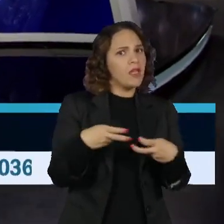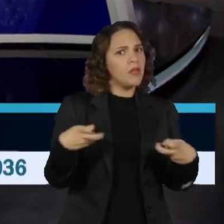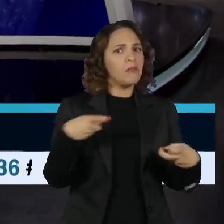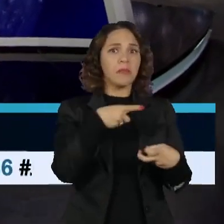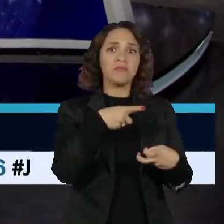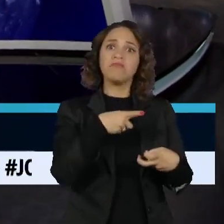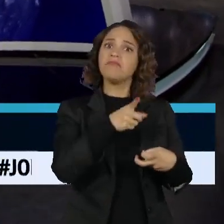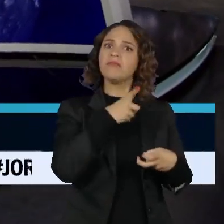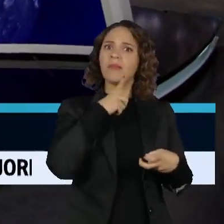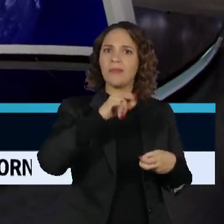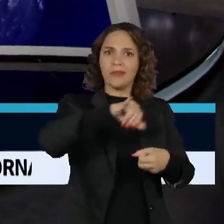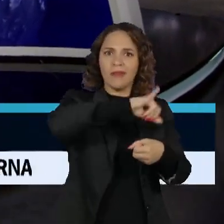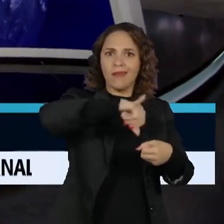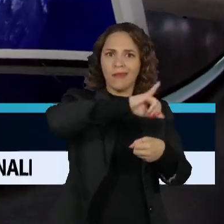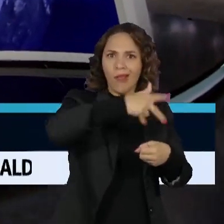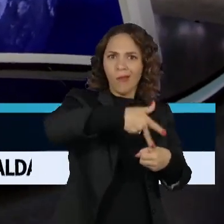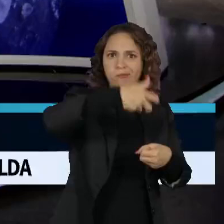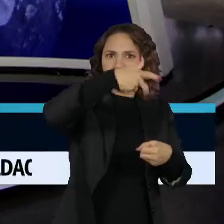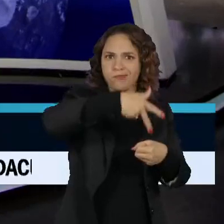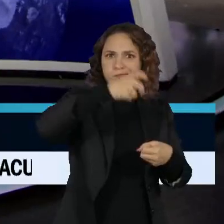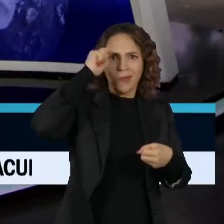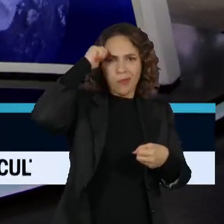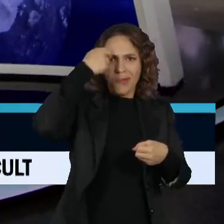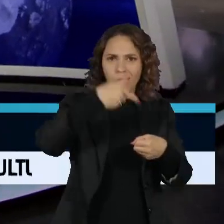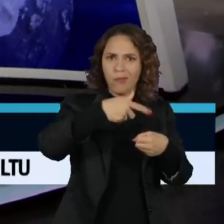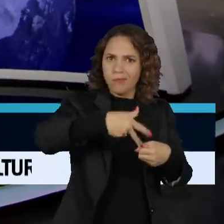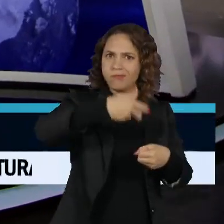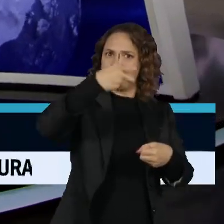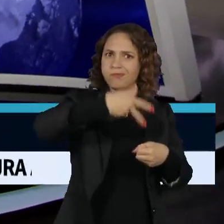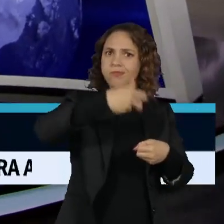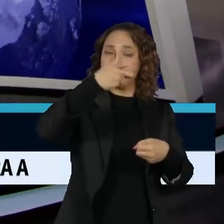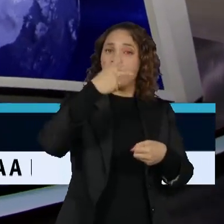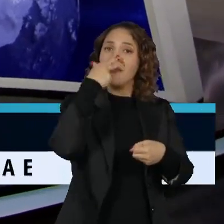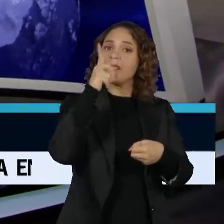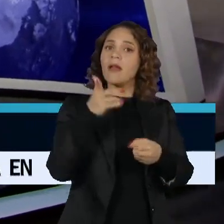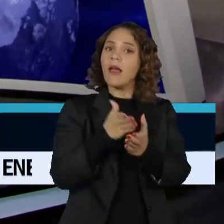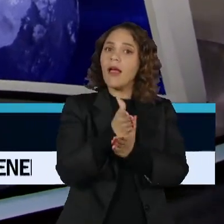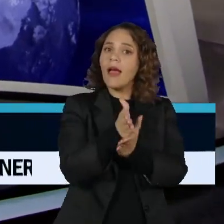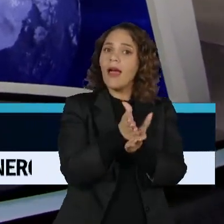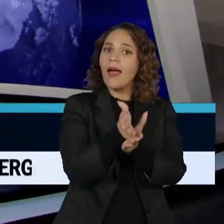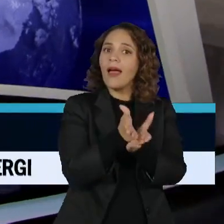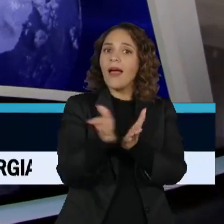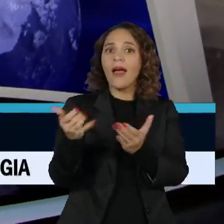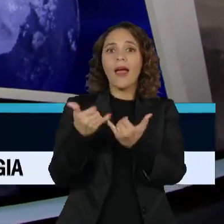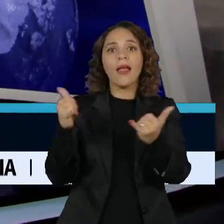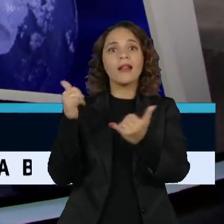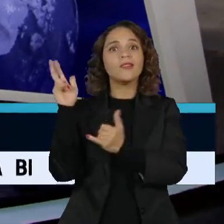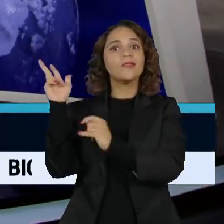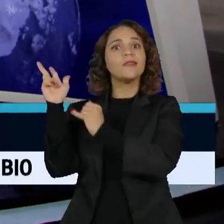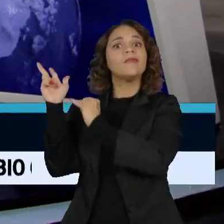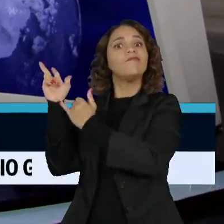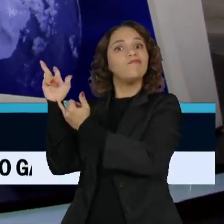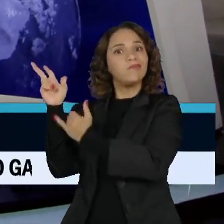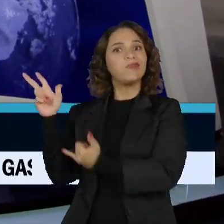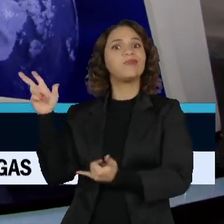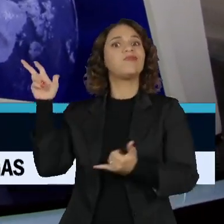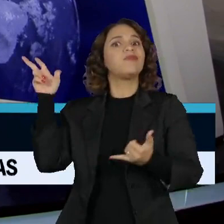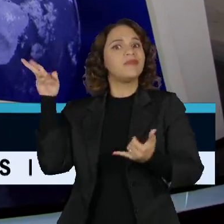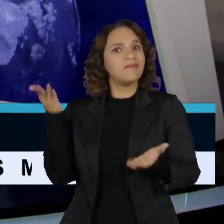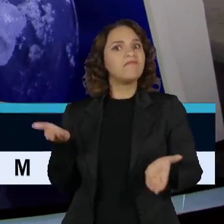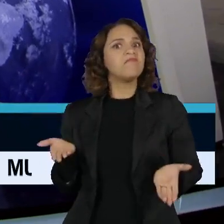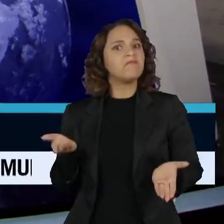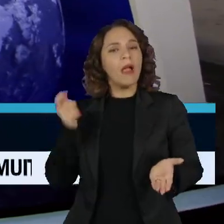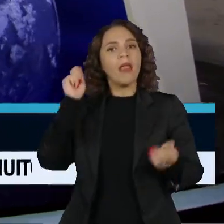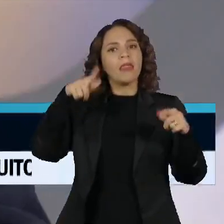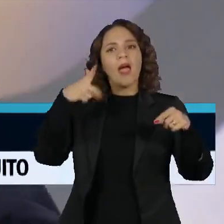que é fóssil, abrindo aí um outro braço para energia eólica, até competindo aí com uma